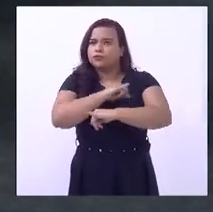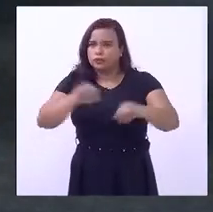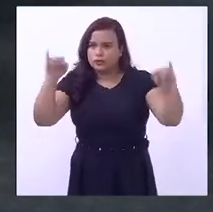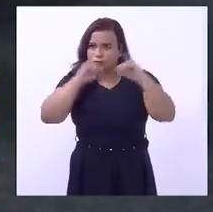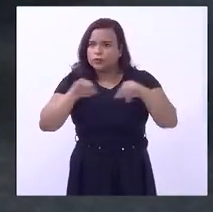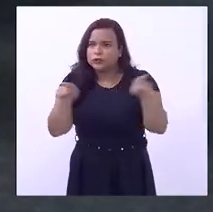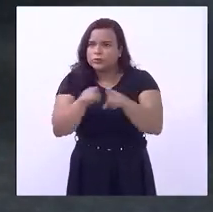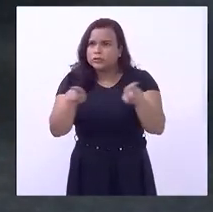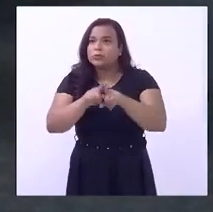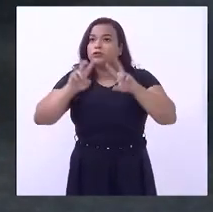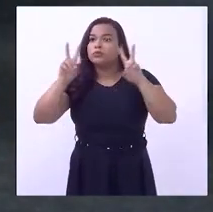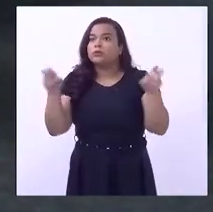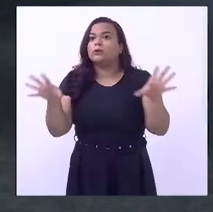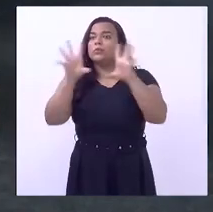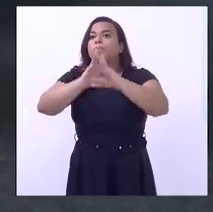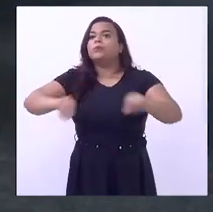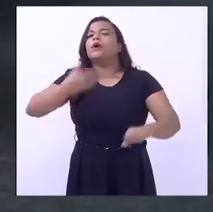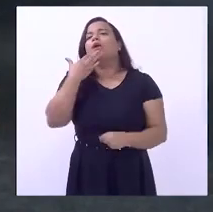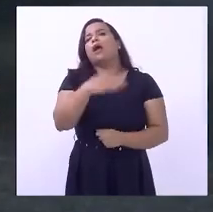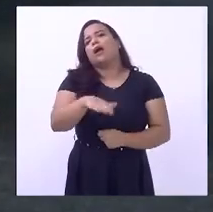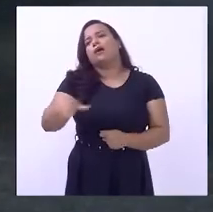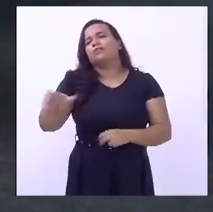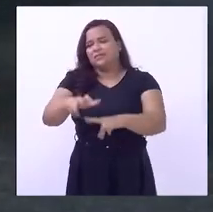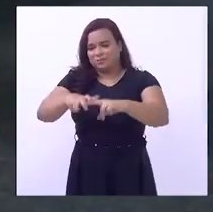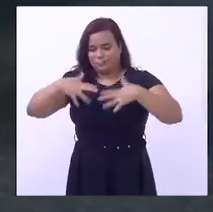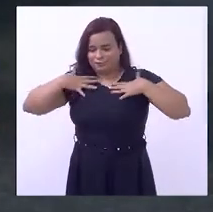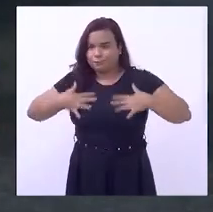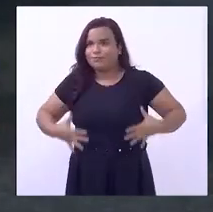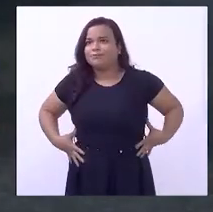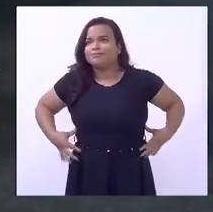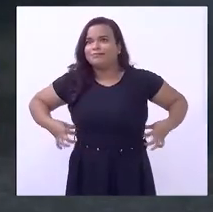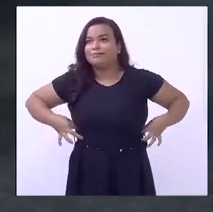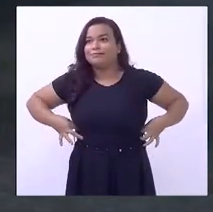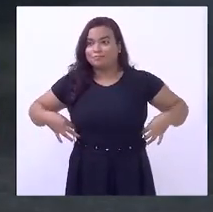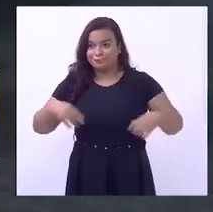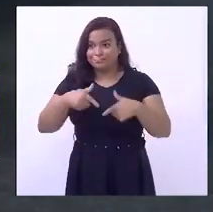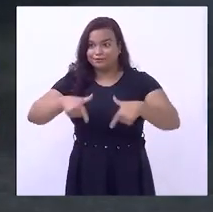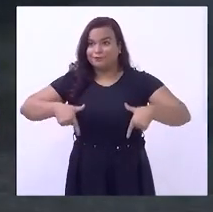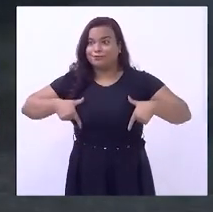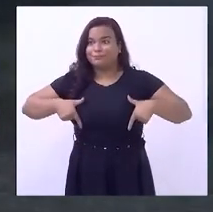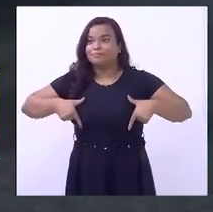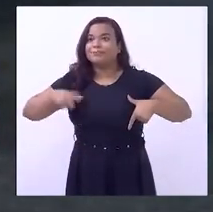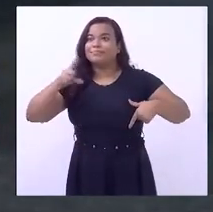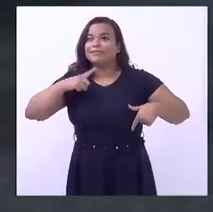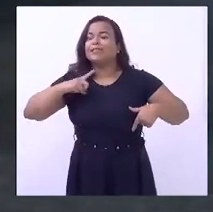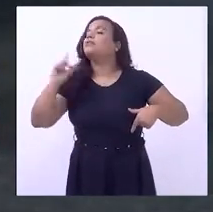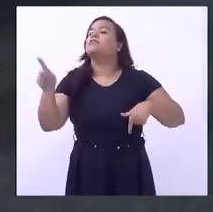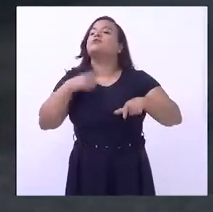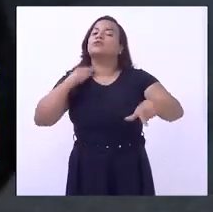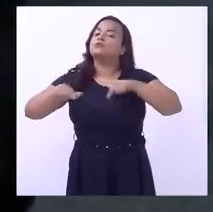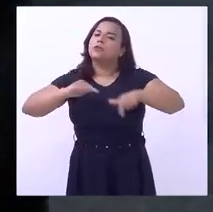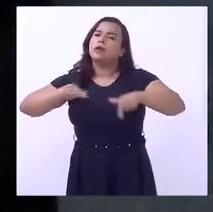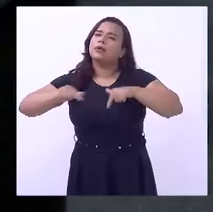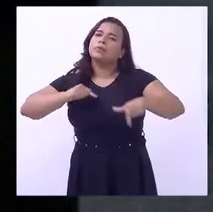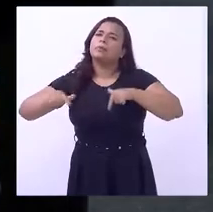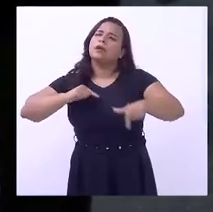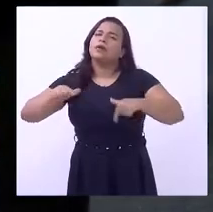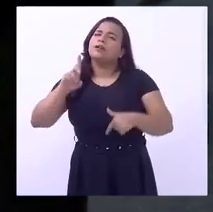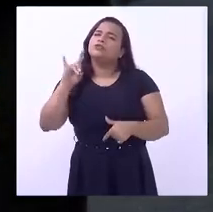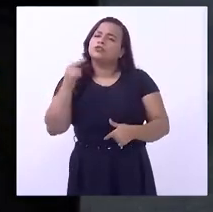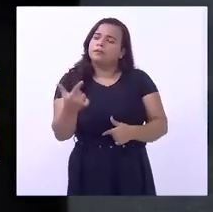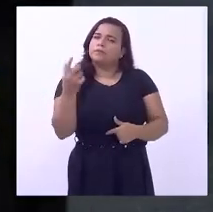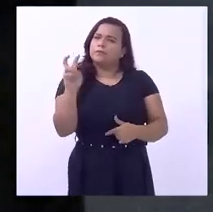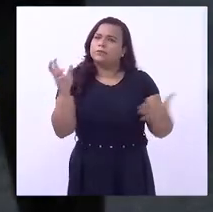divulgação do desaparecimento de crianças, por isso que eu estou com essa camiseta. Nós trabalhamos durante o dia 25 até